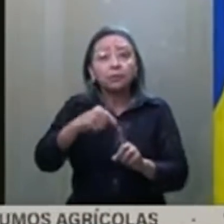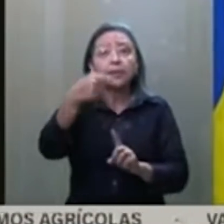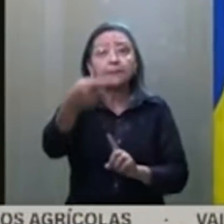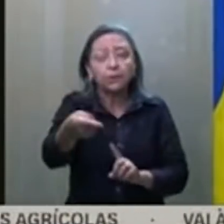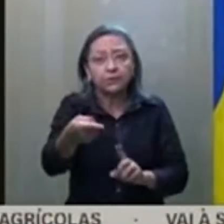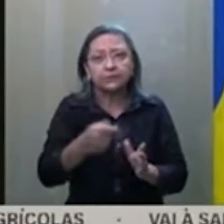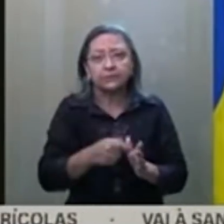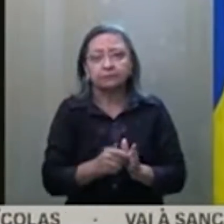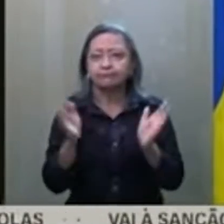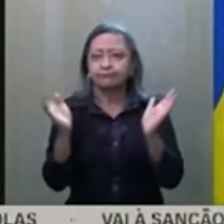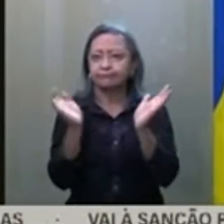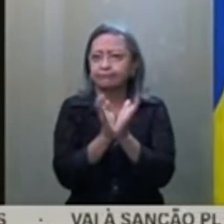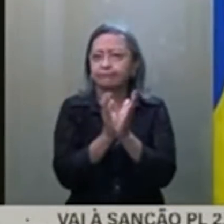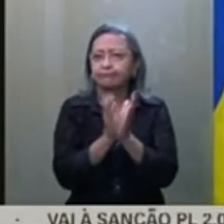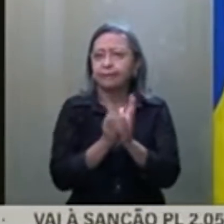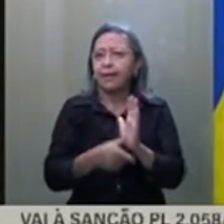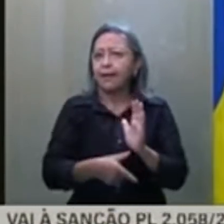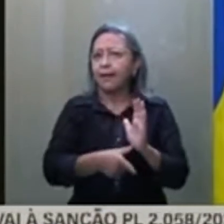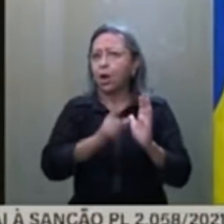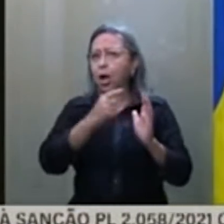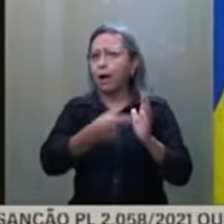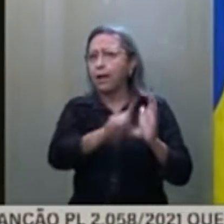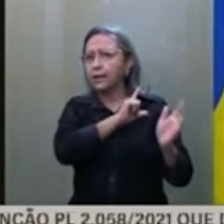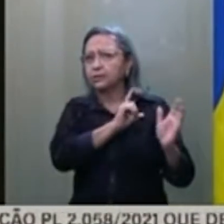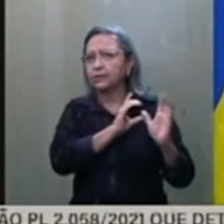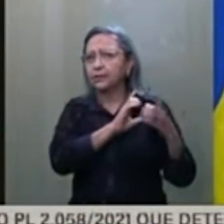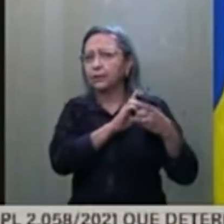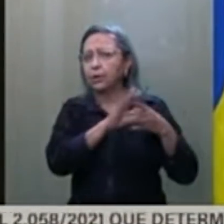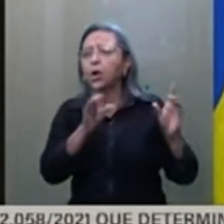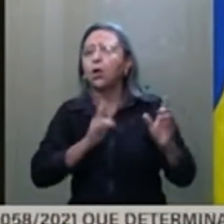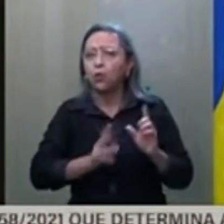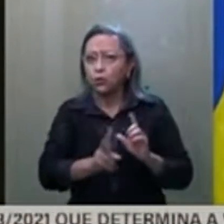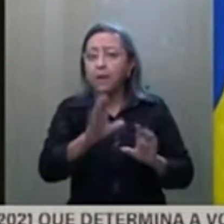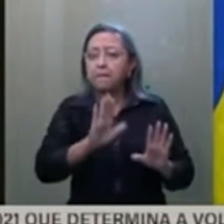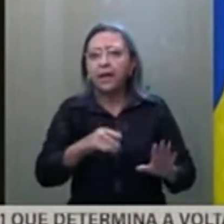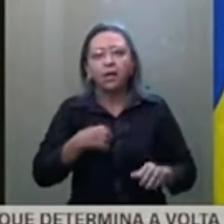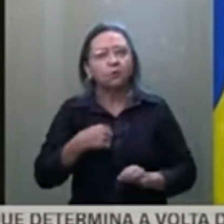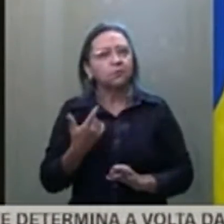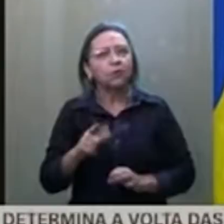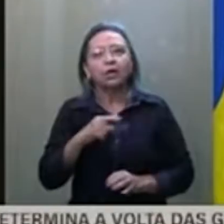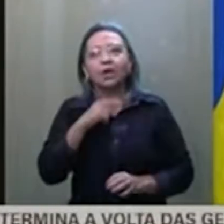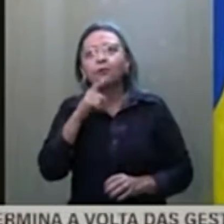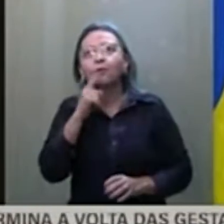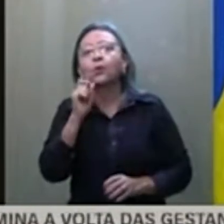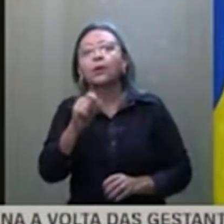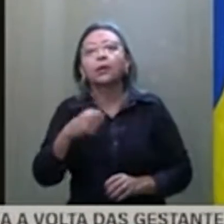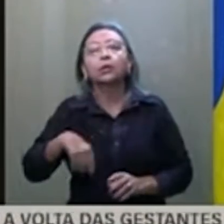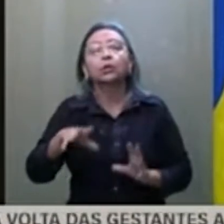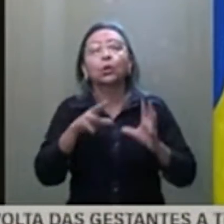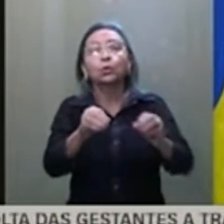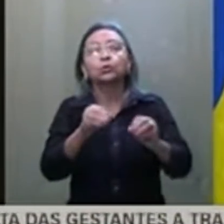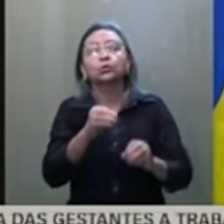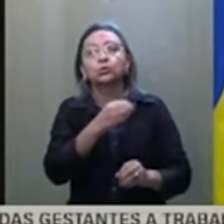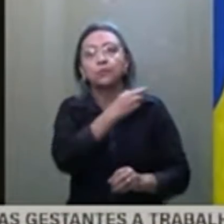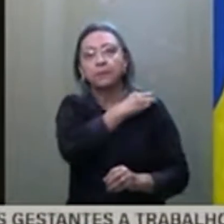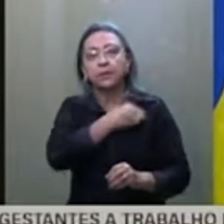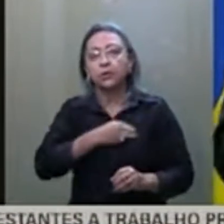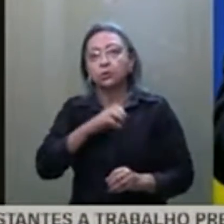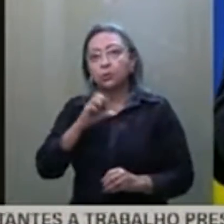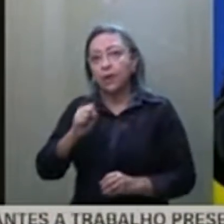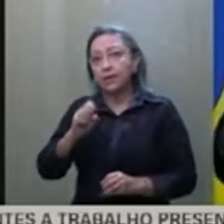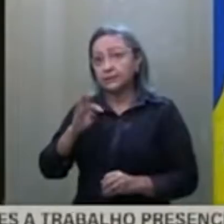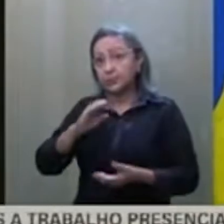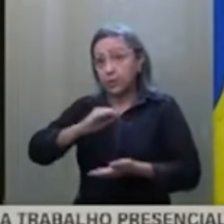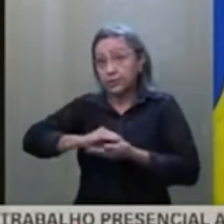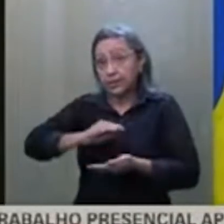carga anti democrática Continuará mas não tenho dúvida de que os ministros do STF